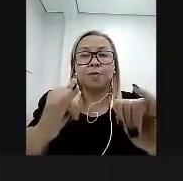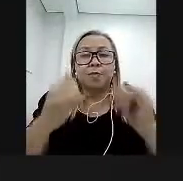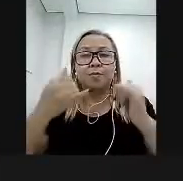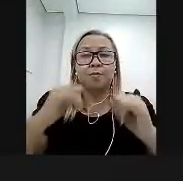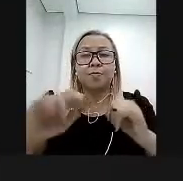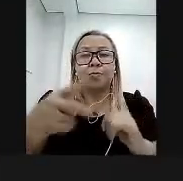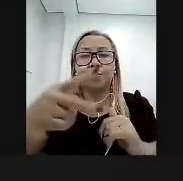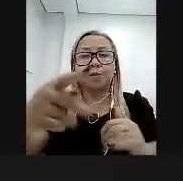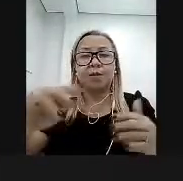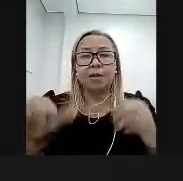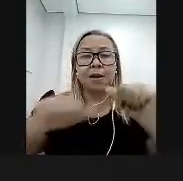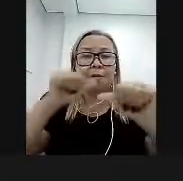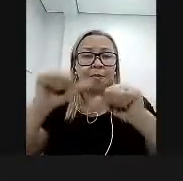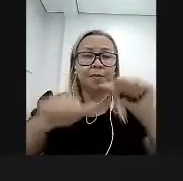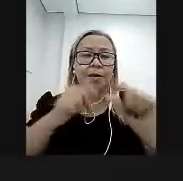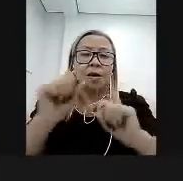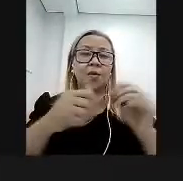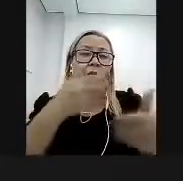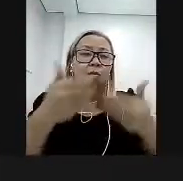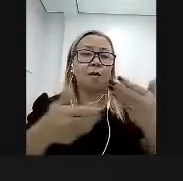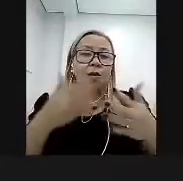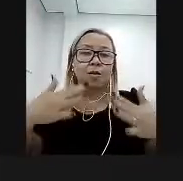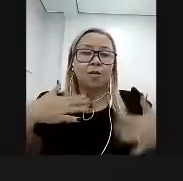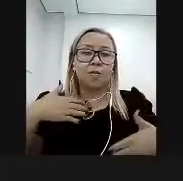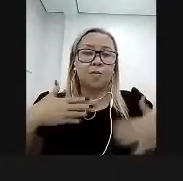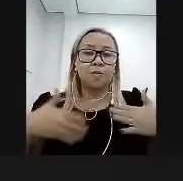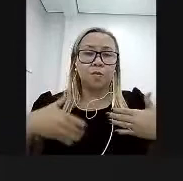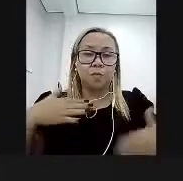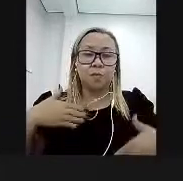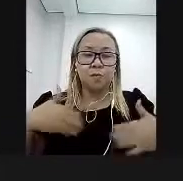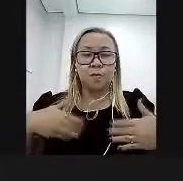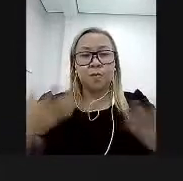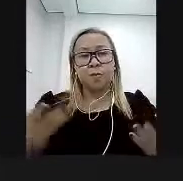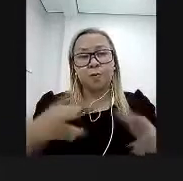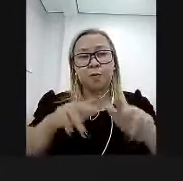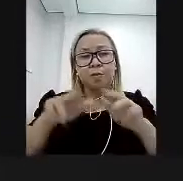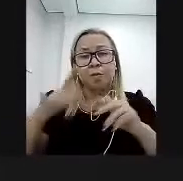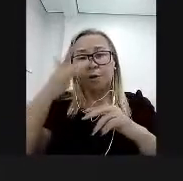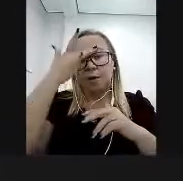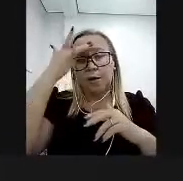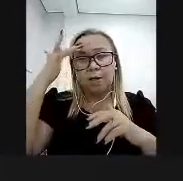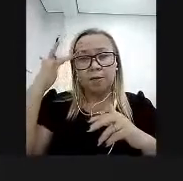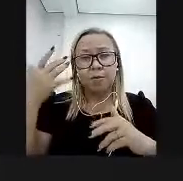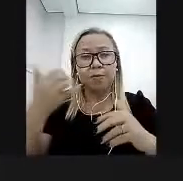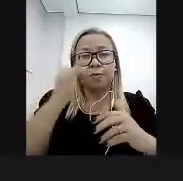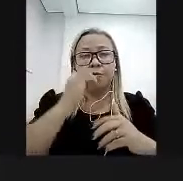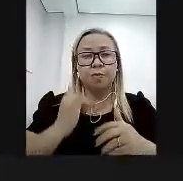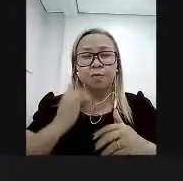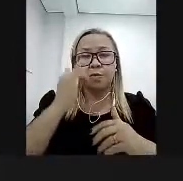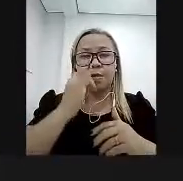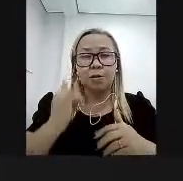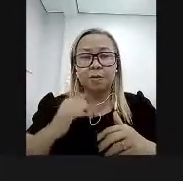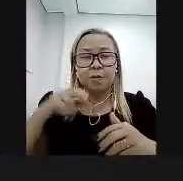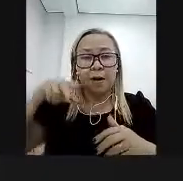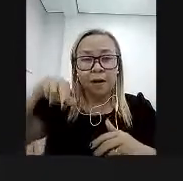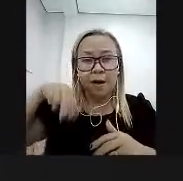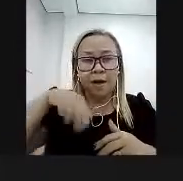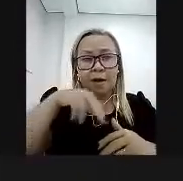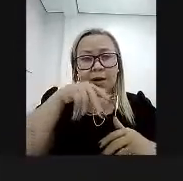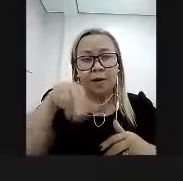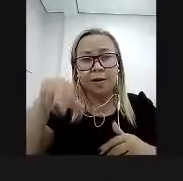alterada com a relação do corpo humano. Conforme as pessoas sobem na escultura, caminham por ela,